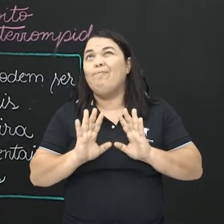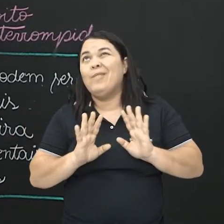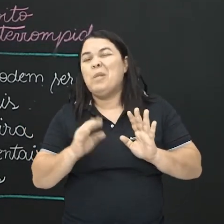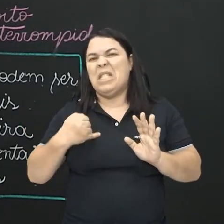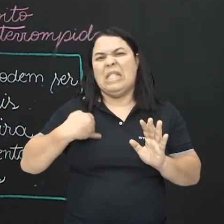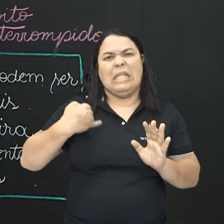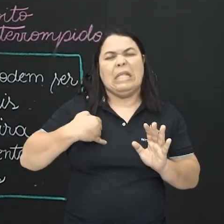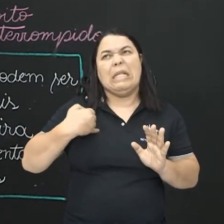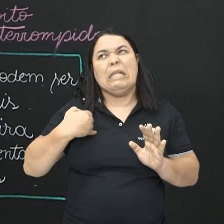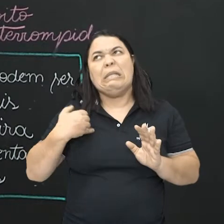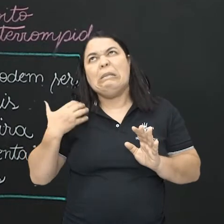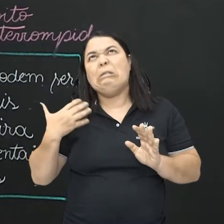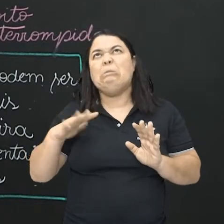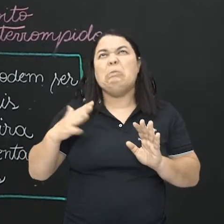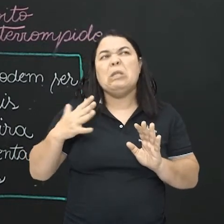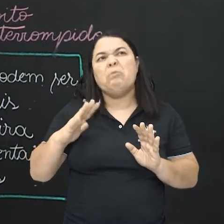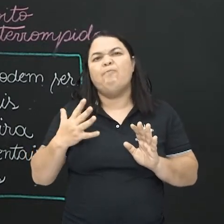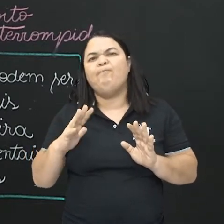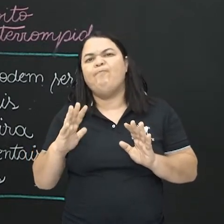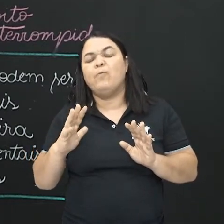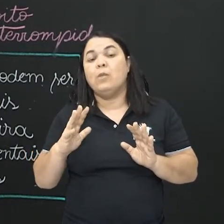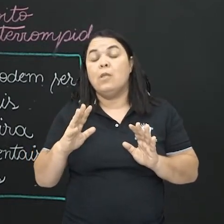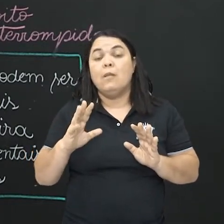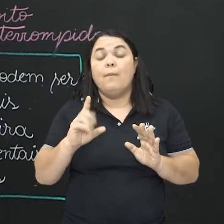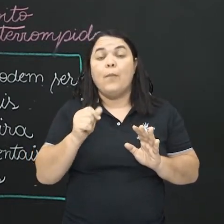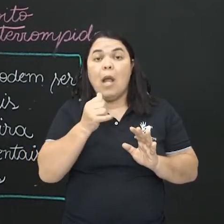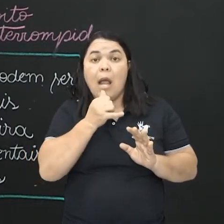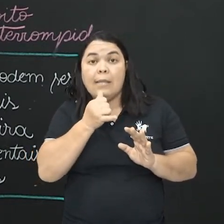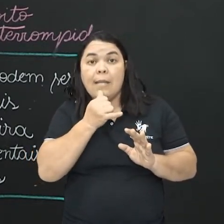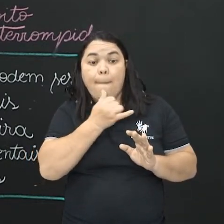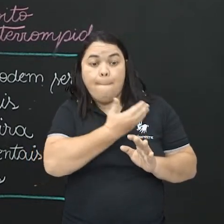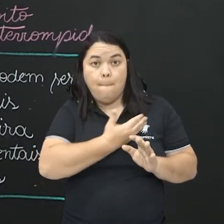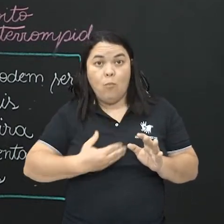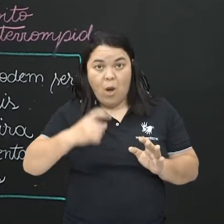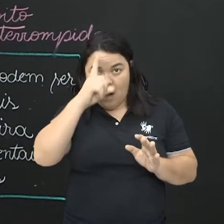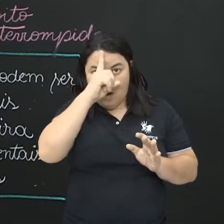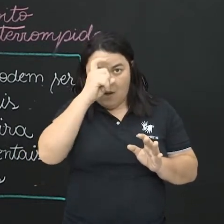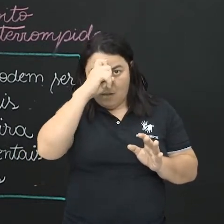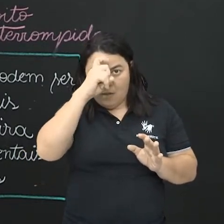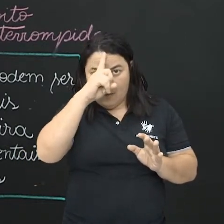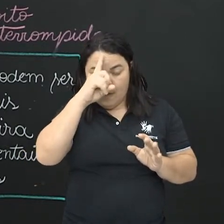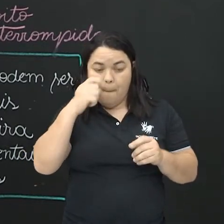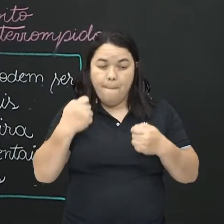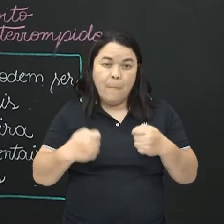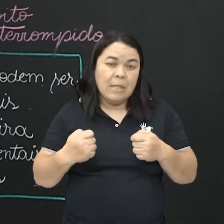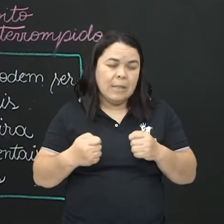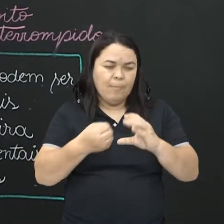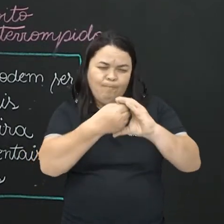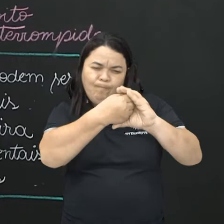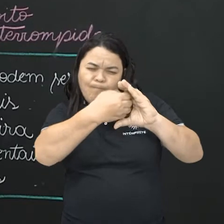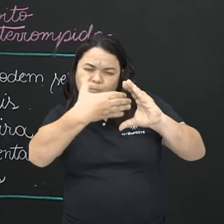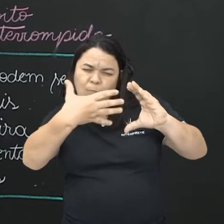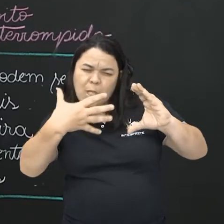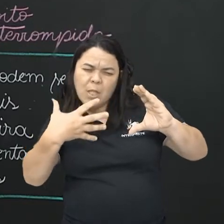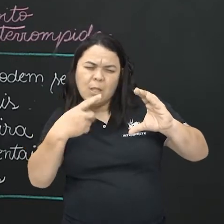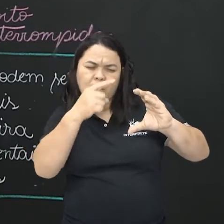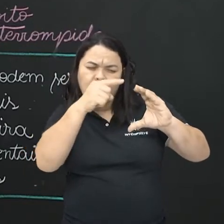um pouco mais tardia. A rede pública só permite dentro de uma série de características para que a pessoa faça